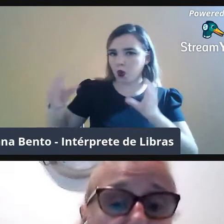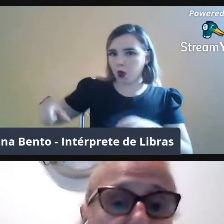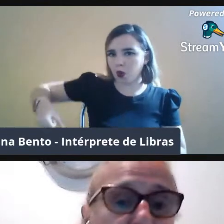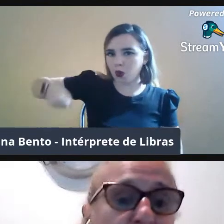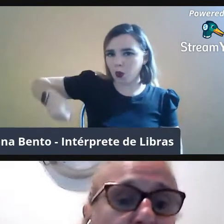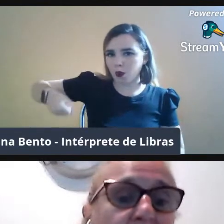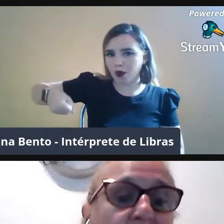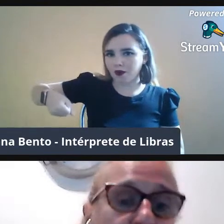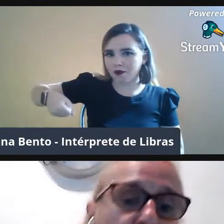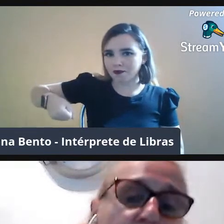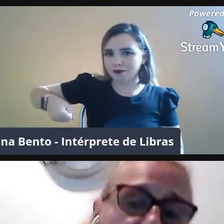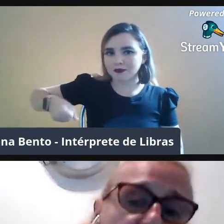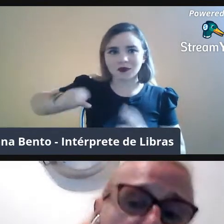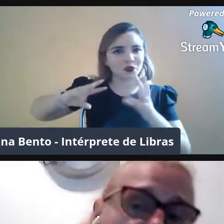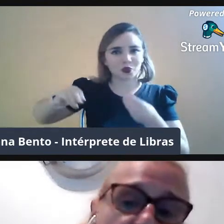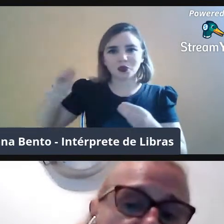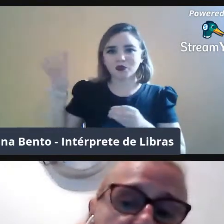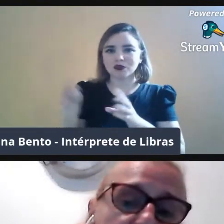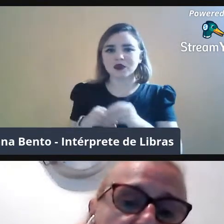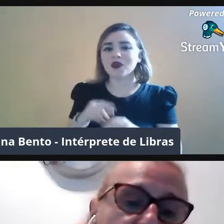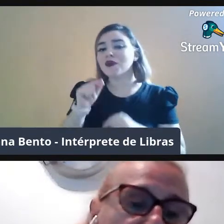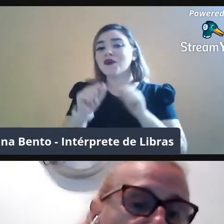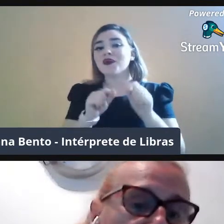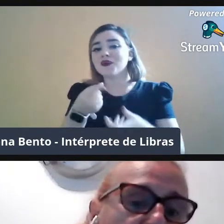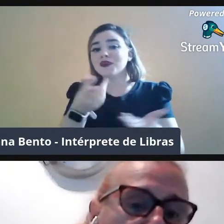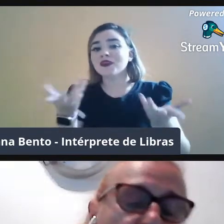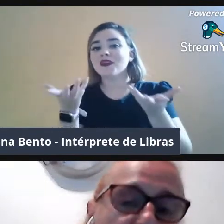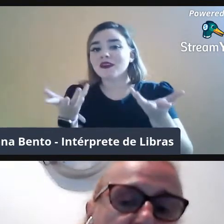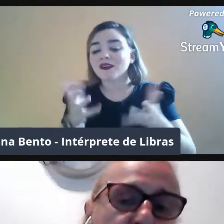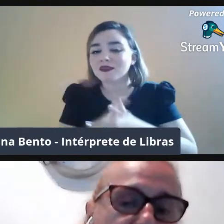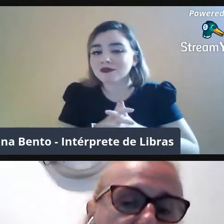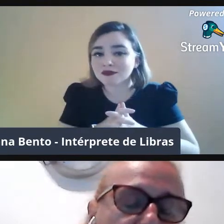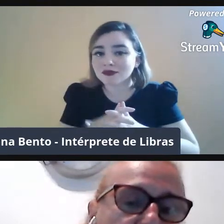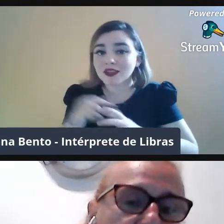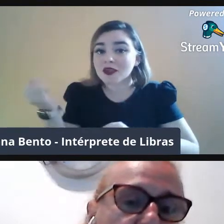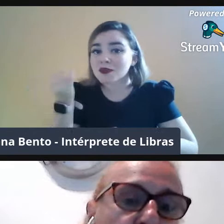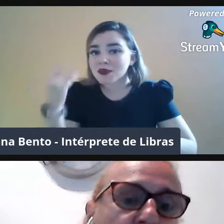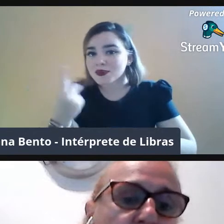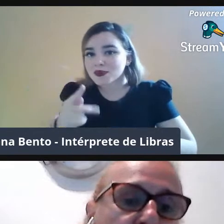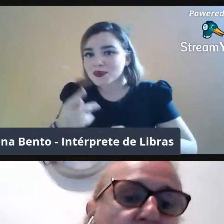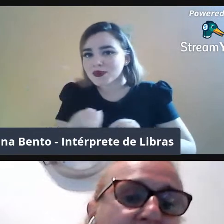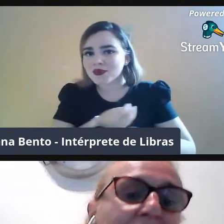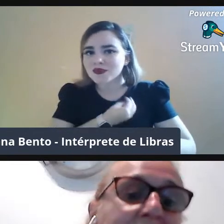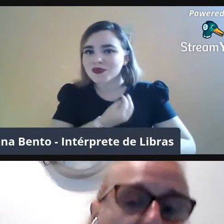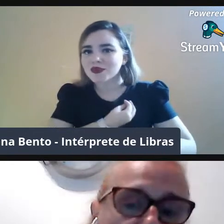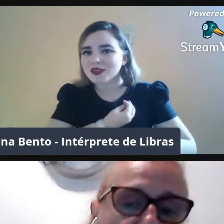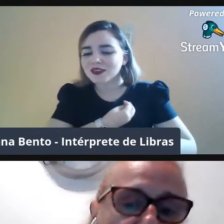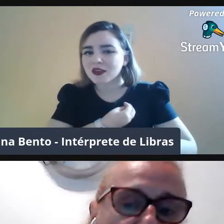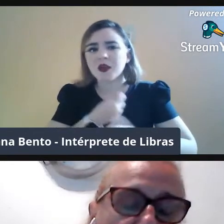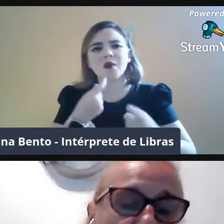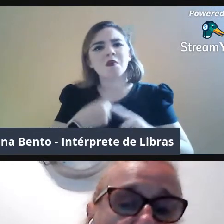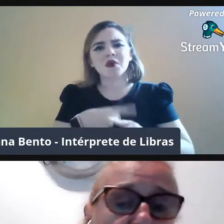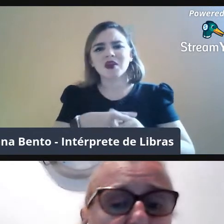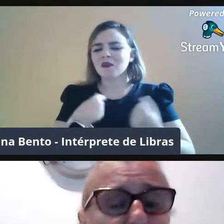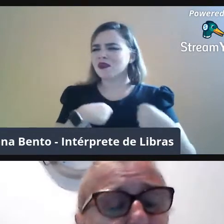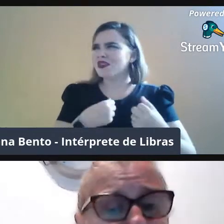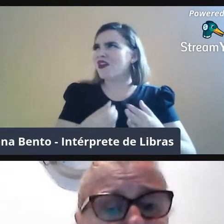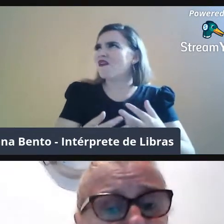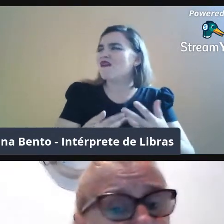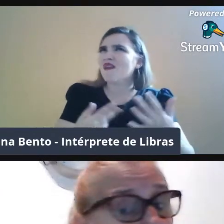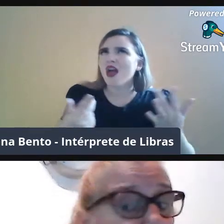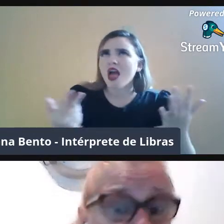que vai ter na mala de vocês? O que vocês vão carregar nessa mala que é importante para a vida de vocês? O que é importante para isso? Por que nós temos